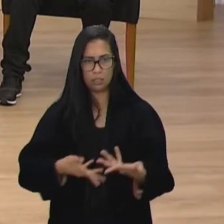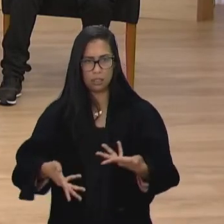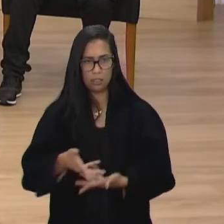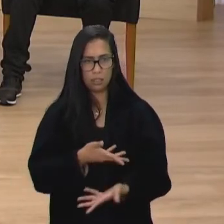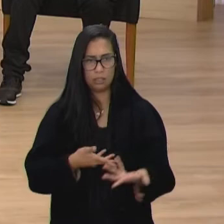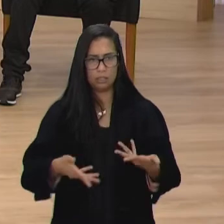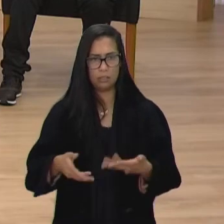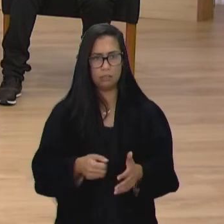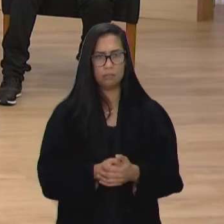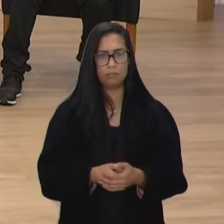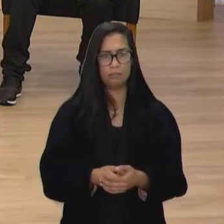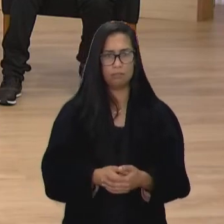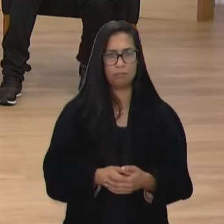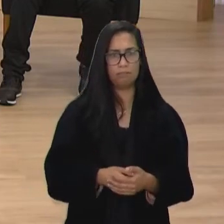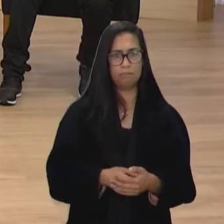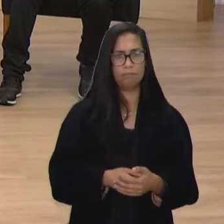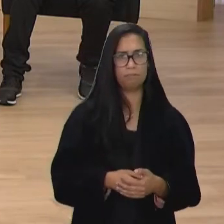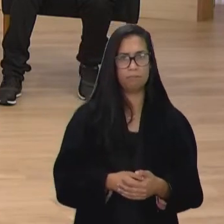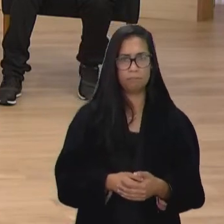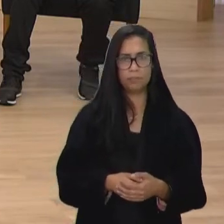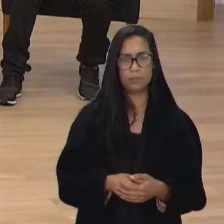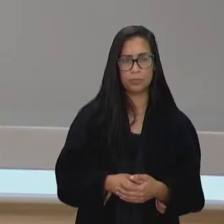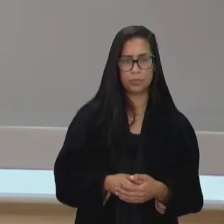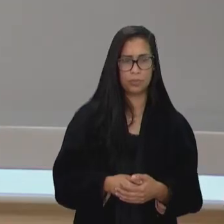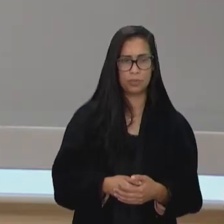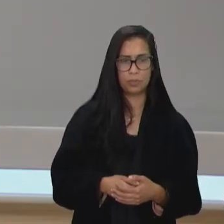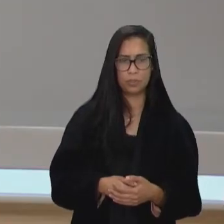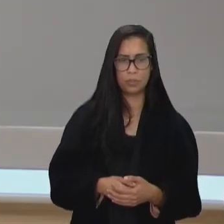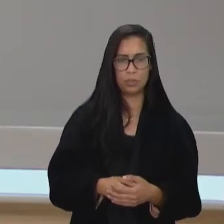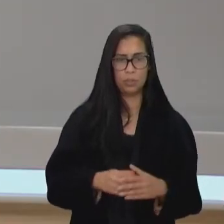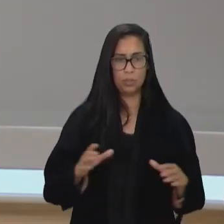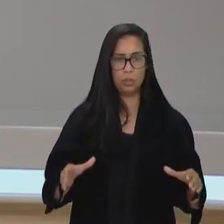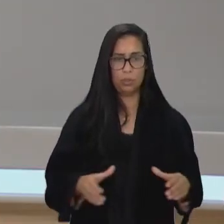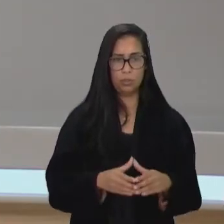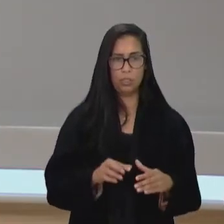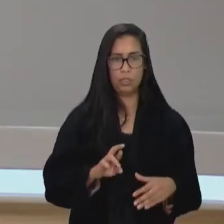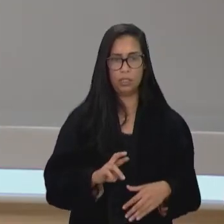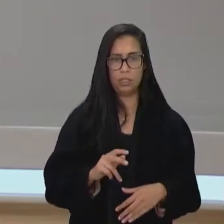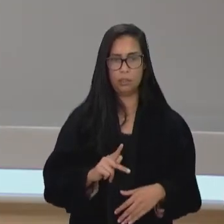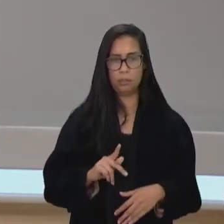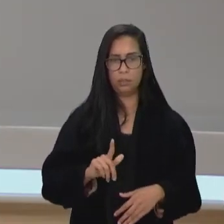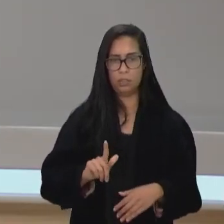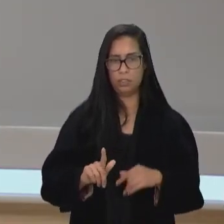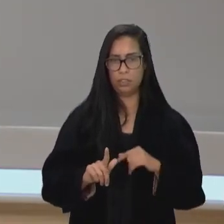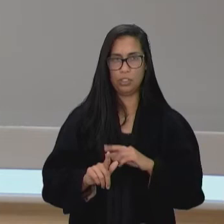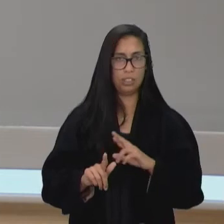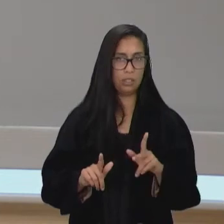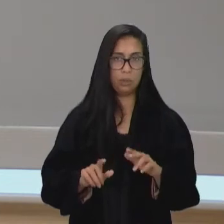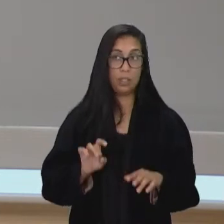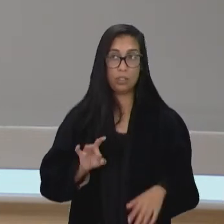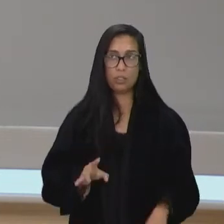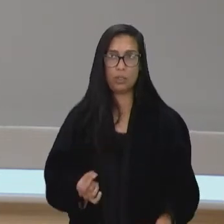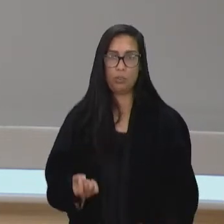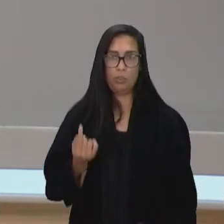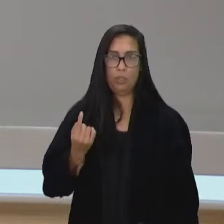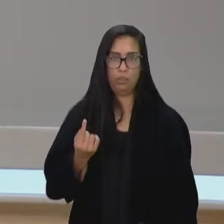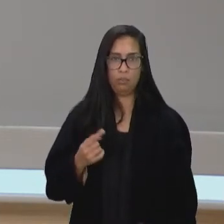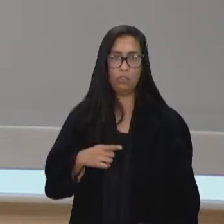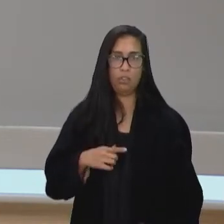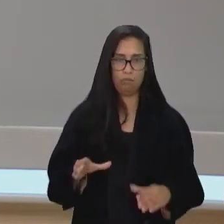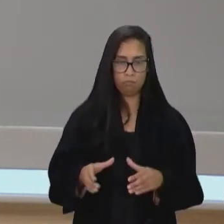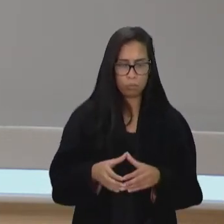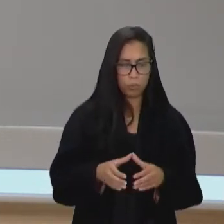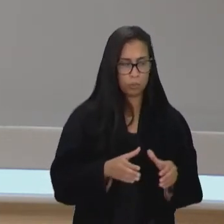etapa, no início, o nosso grupo do RPG não era só um. A gente tinha grupos